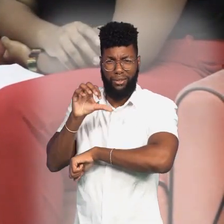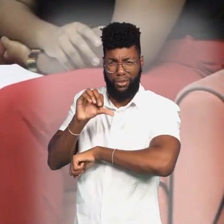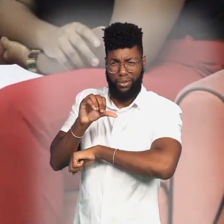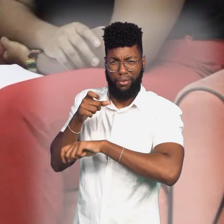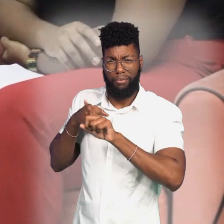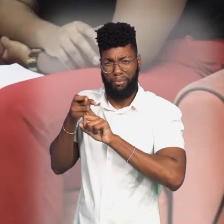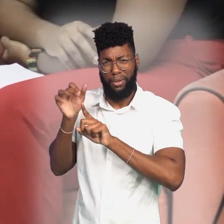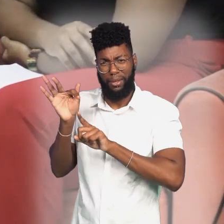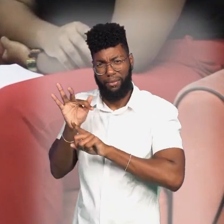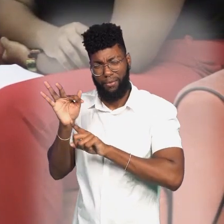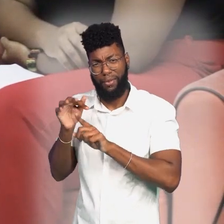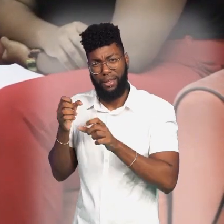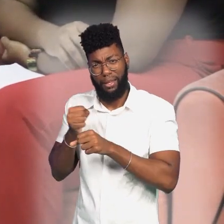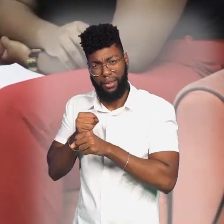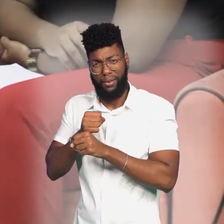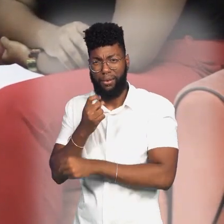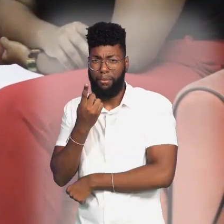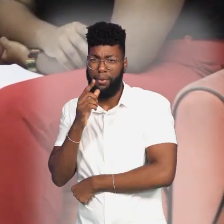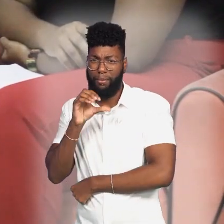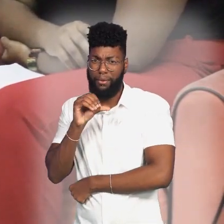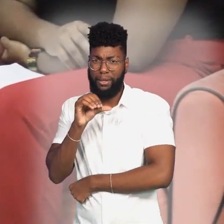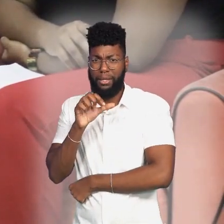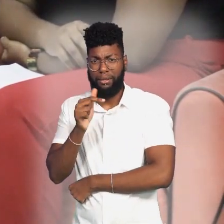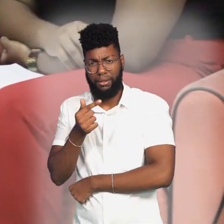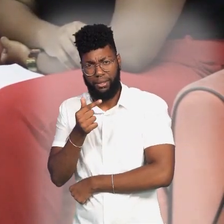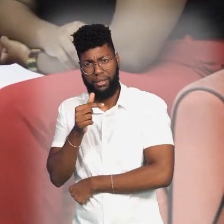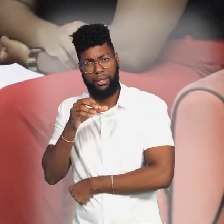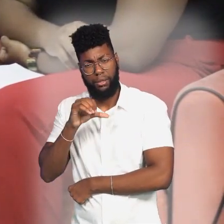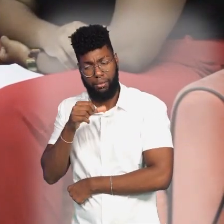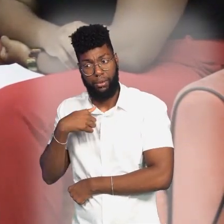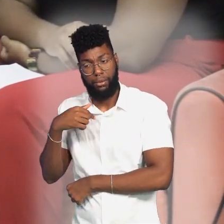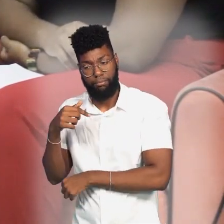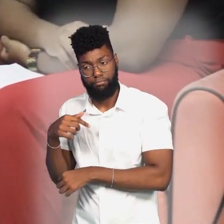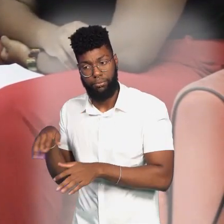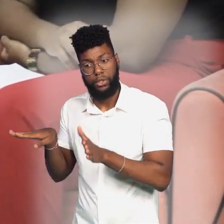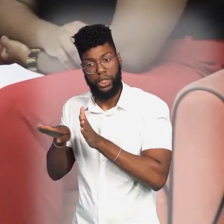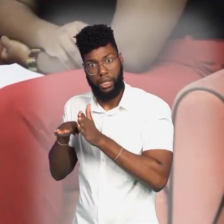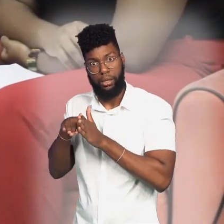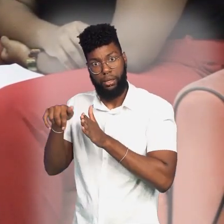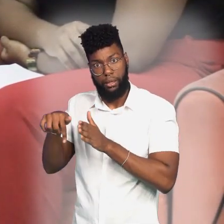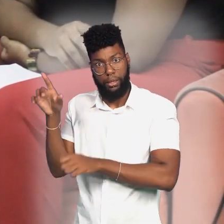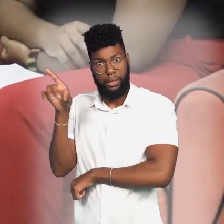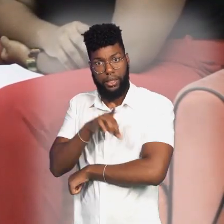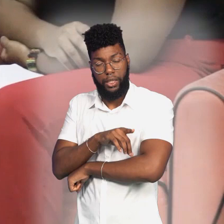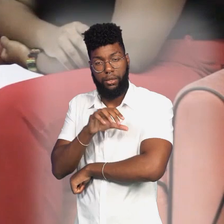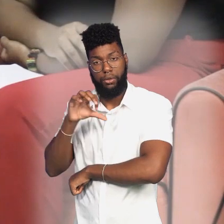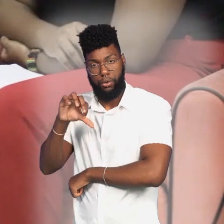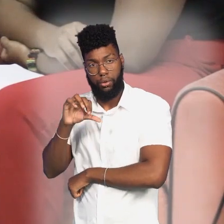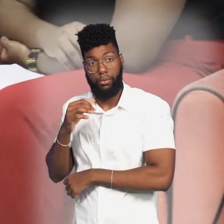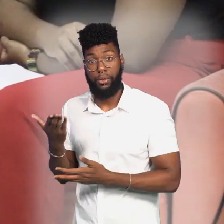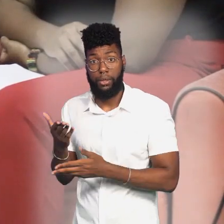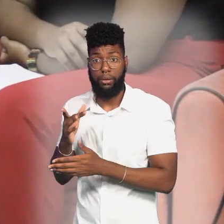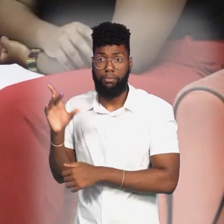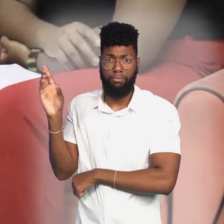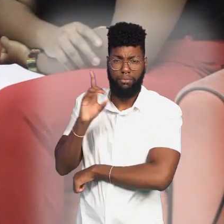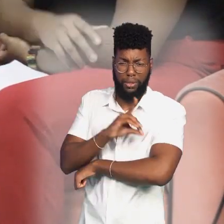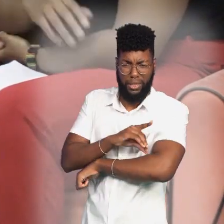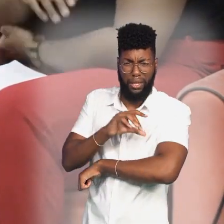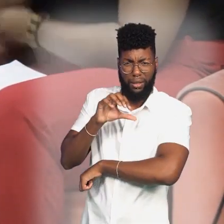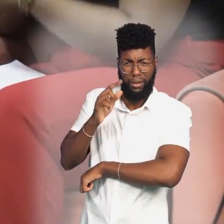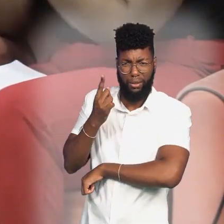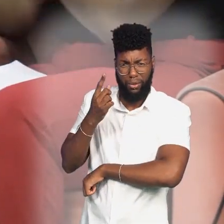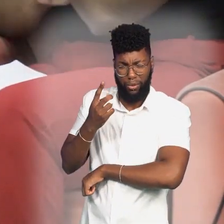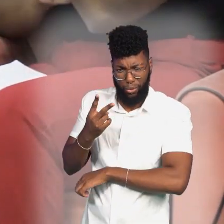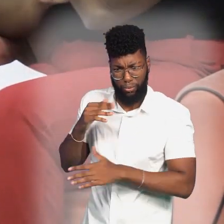de 79 até... Eu cheguei dia 9. E aí dia 12 comecei minhas aulas.